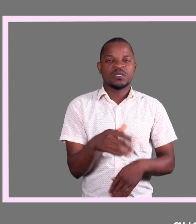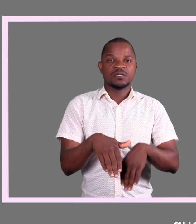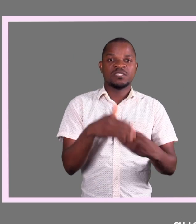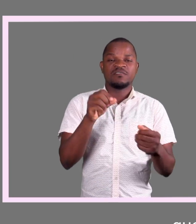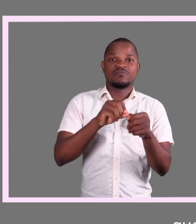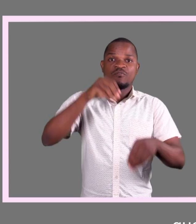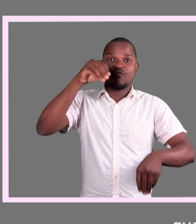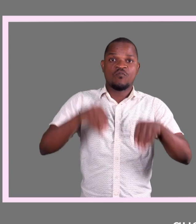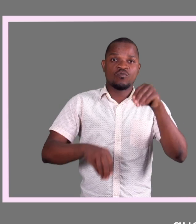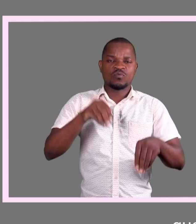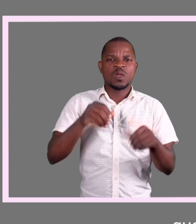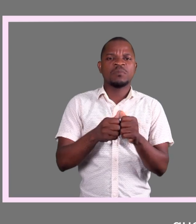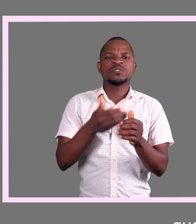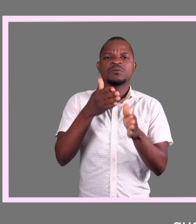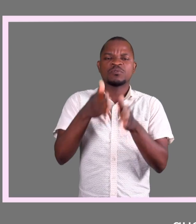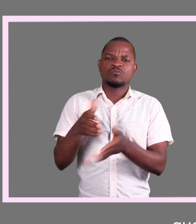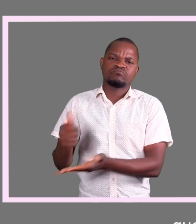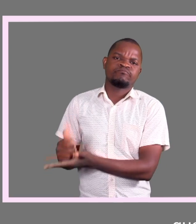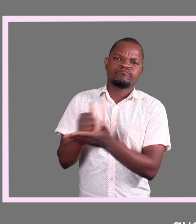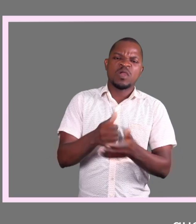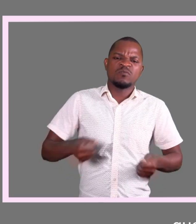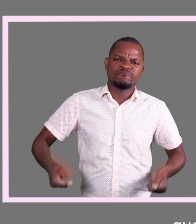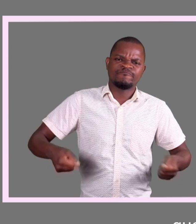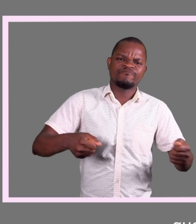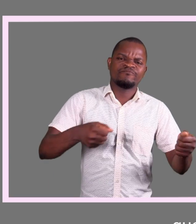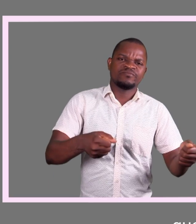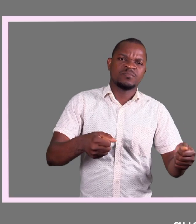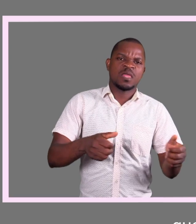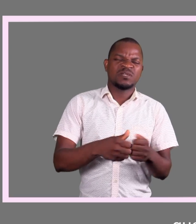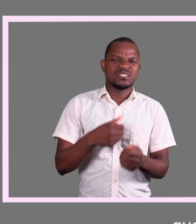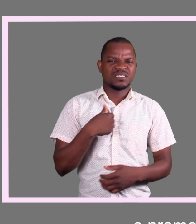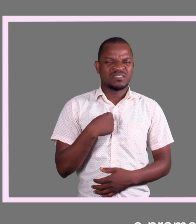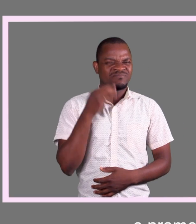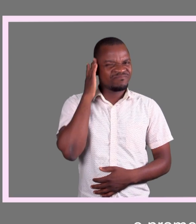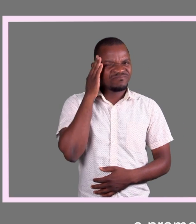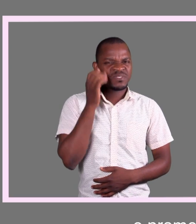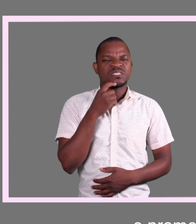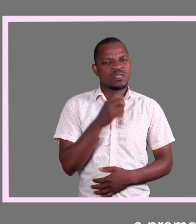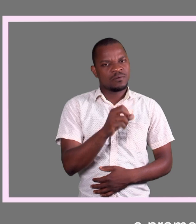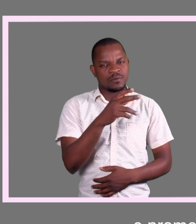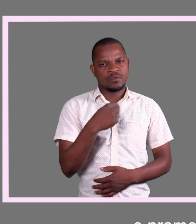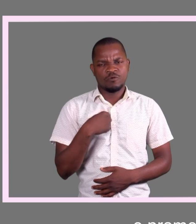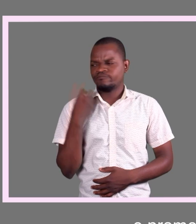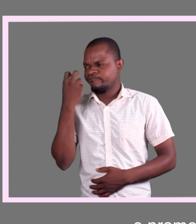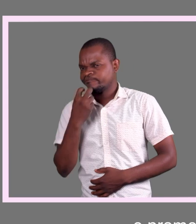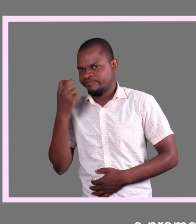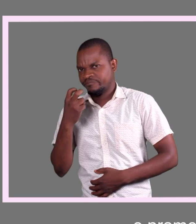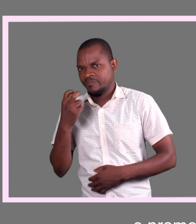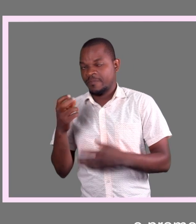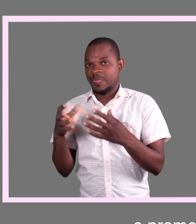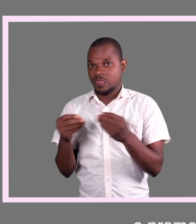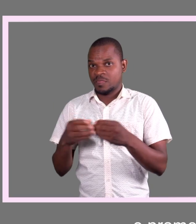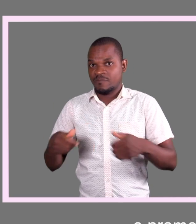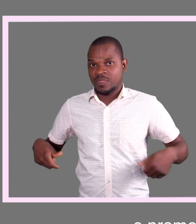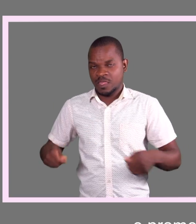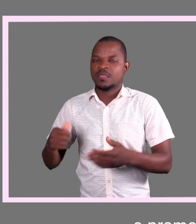na Assembleia de Voto, empurrada numa carinha de trabalho. E eu prometi a ela que iria evitar todo o